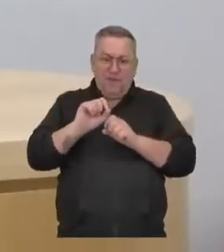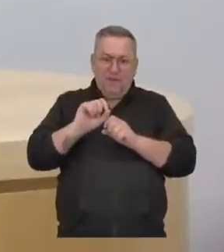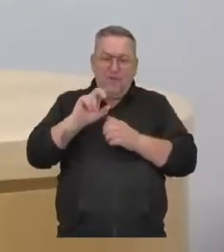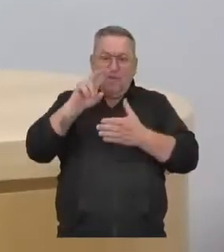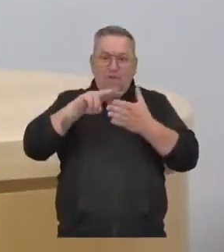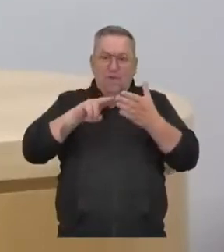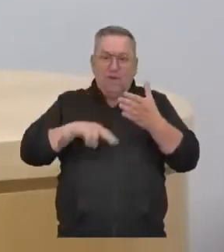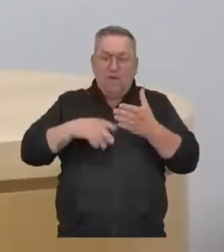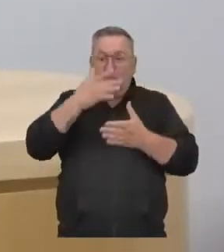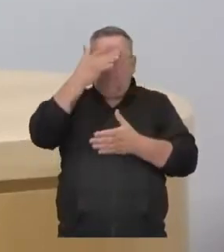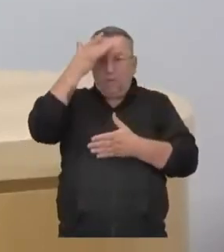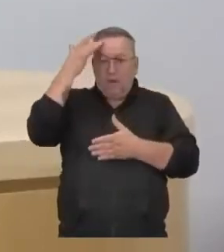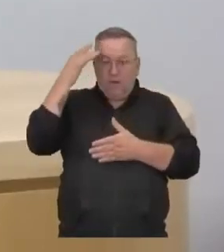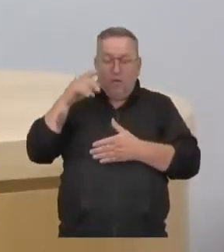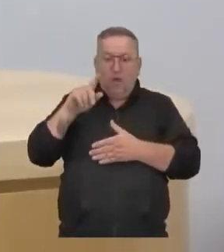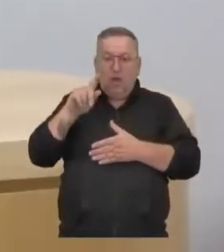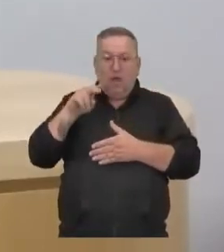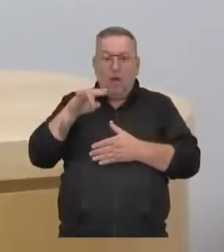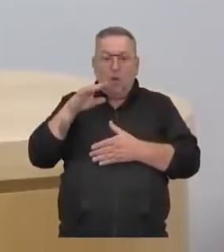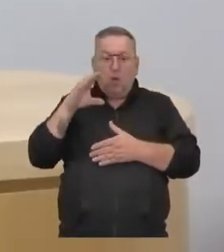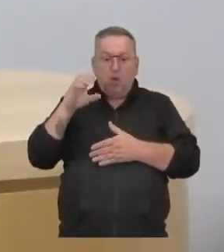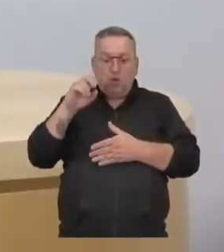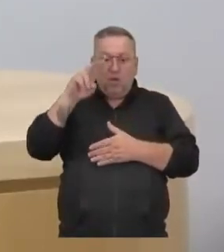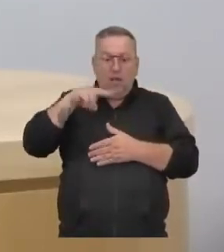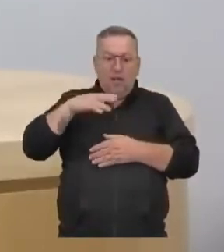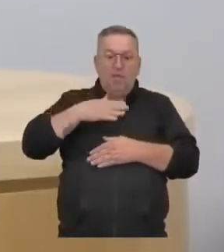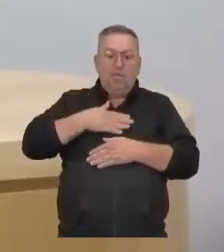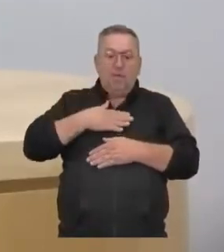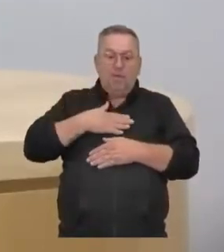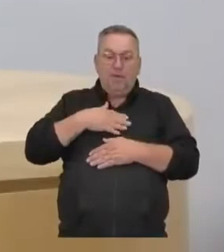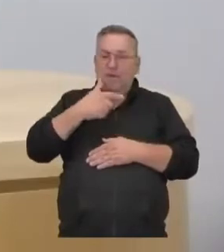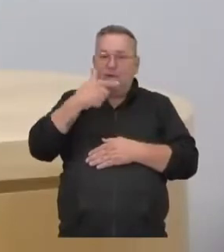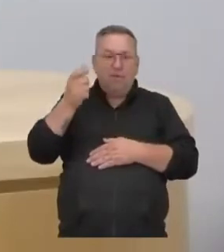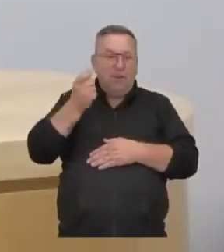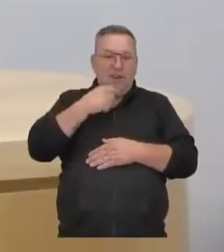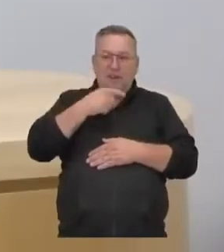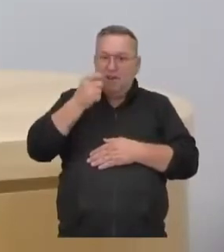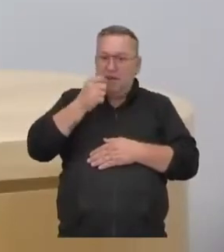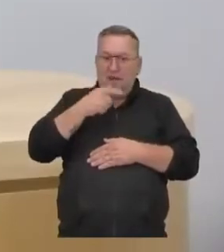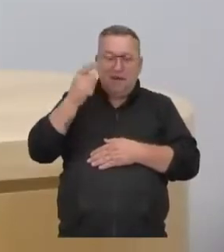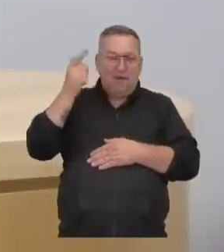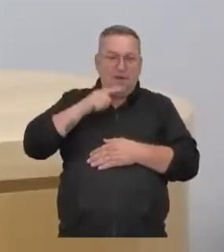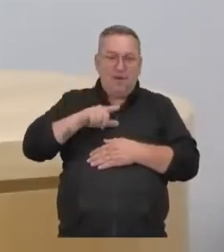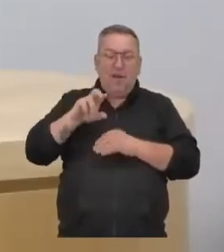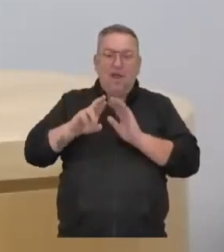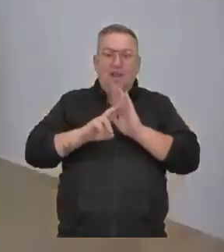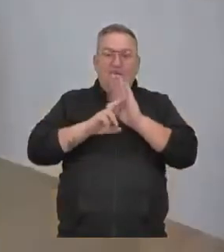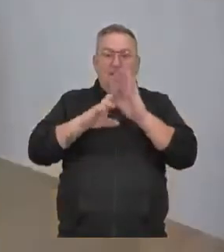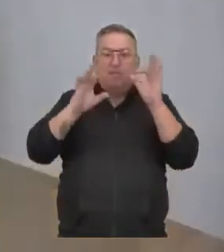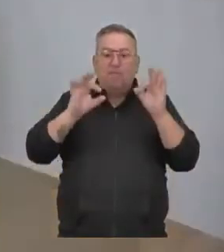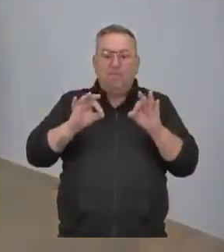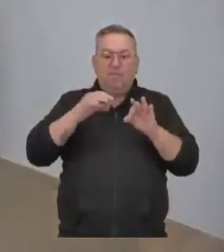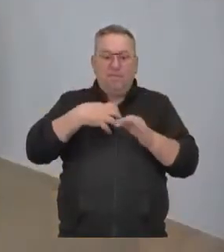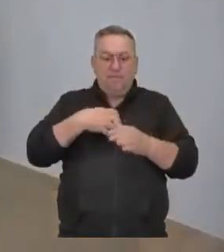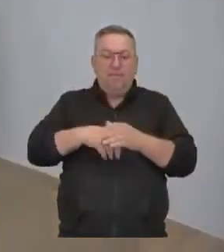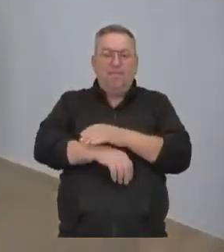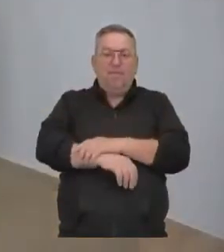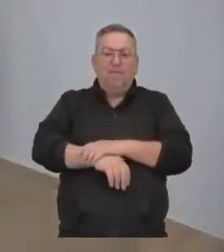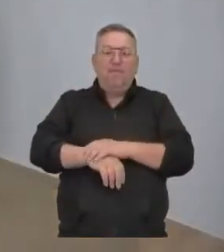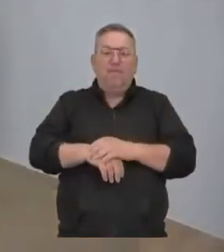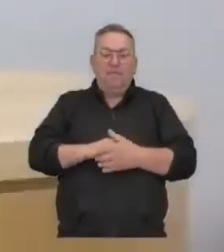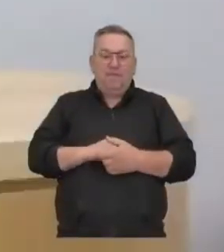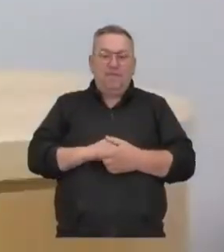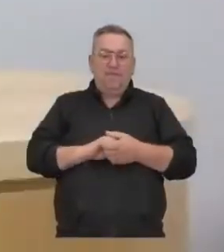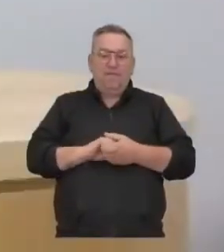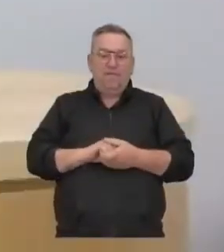um gaúcho. Eu pedi para um gaúcho ler isso, porque senão não teria graça, eu não conseguiria representar da mesma forma. Ok? Vamos lá,